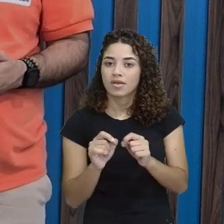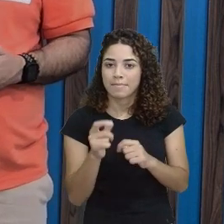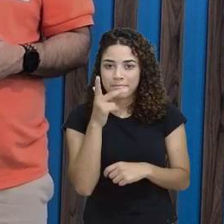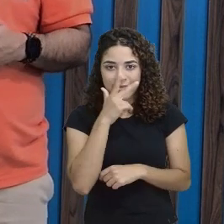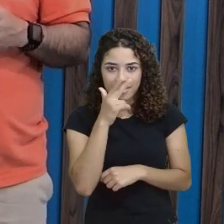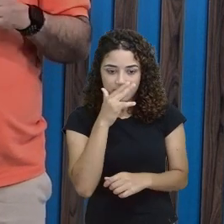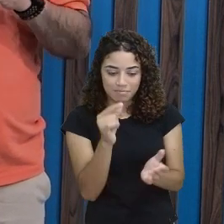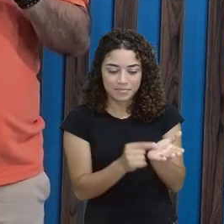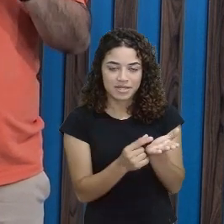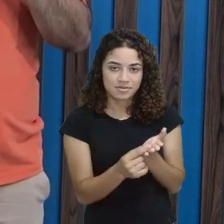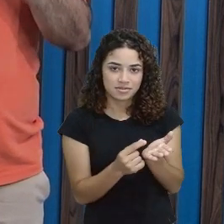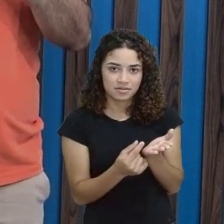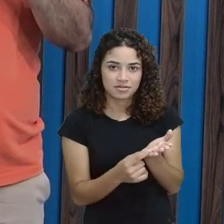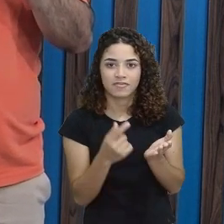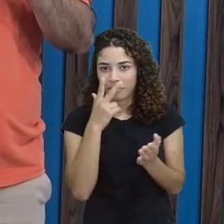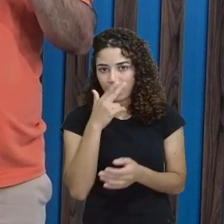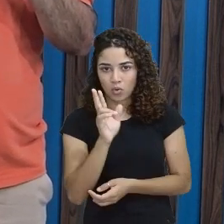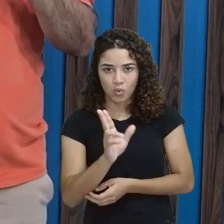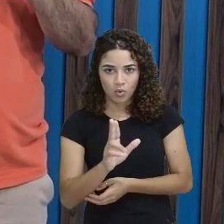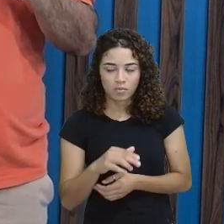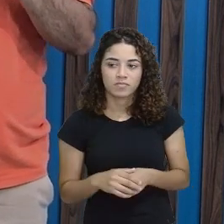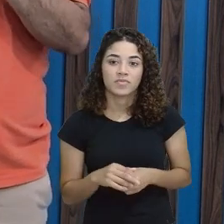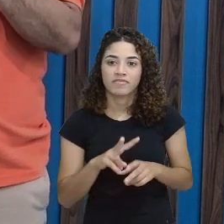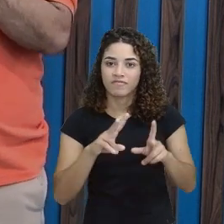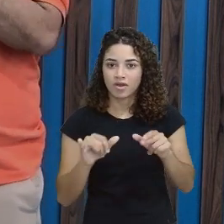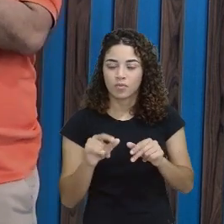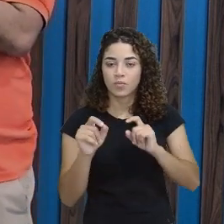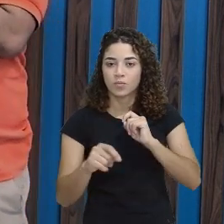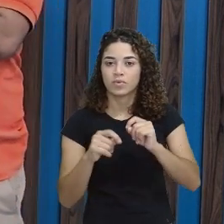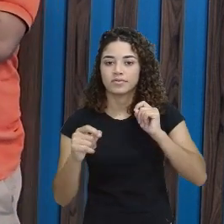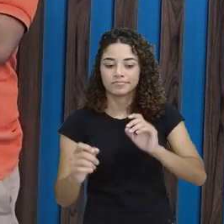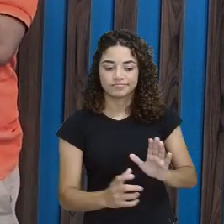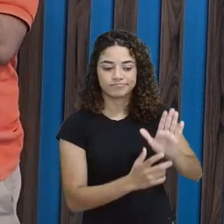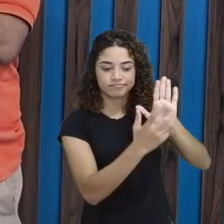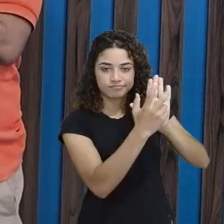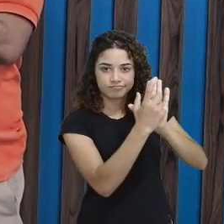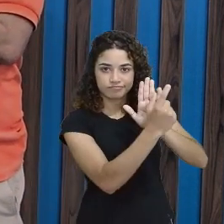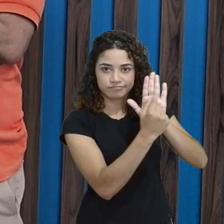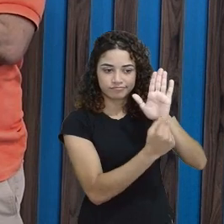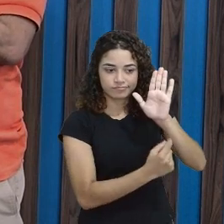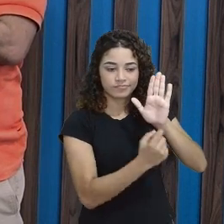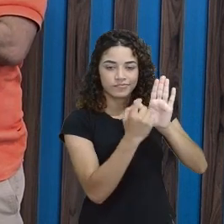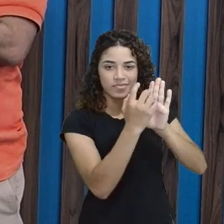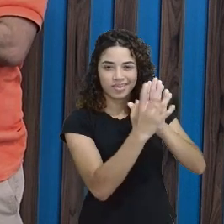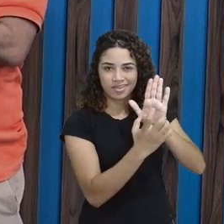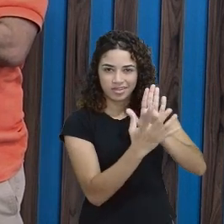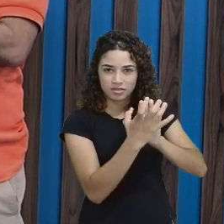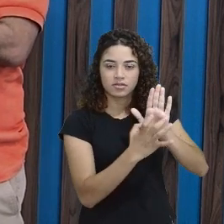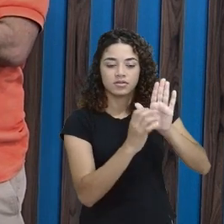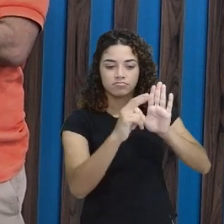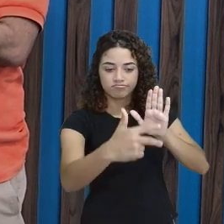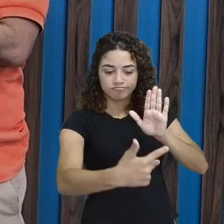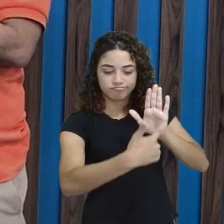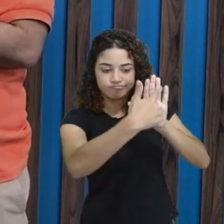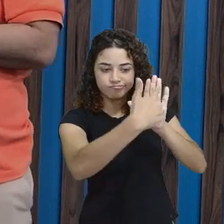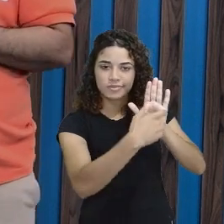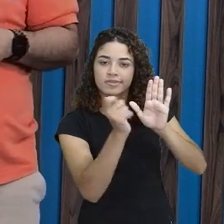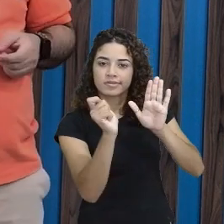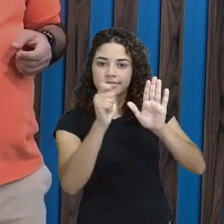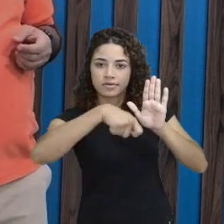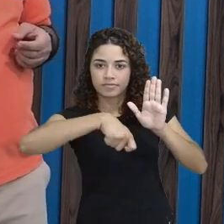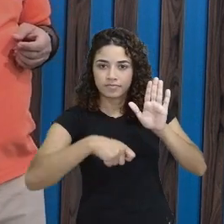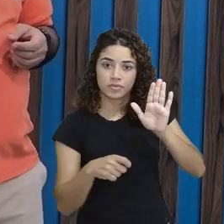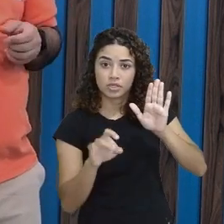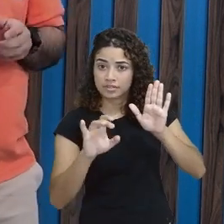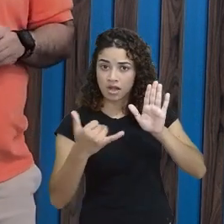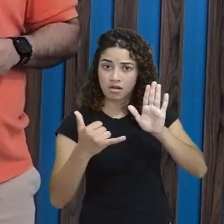né? Que aí, ó, Devinho vai fazer a mágica, vai jogar no cantinho aqui, ó, os QR Codes aí apareceram. Então aponta